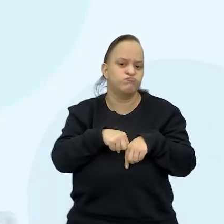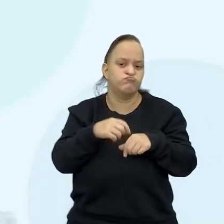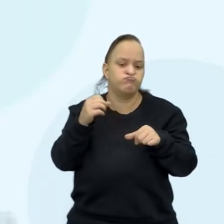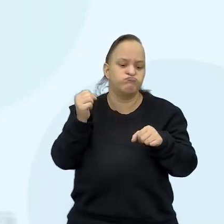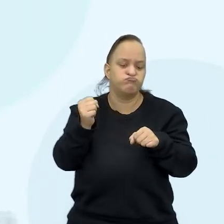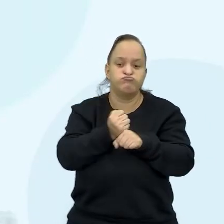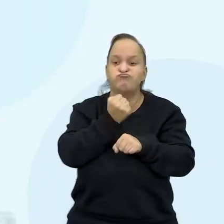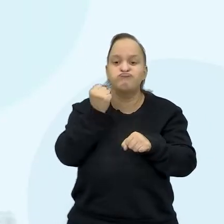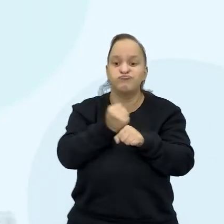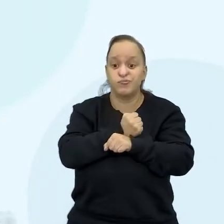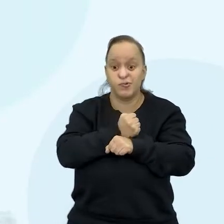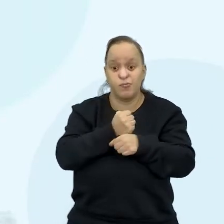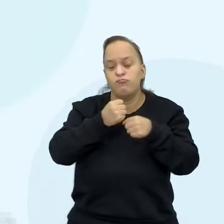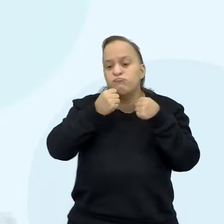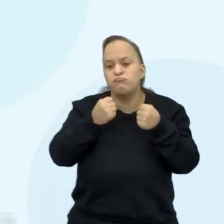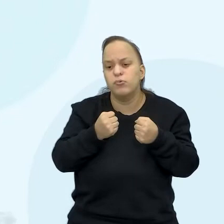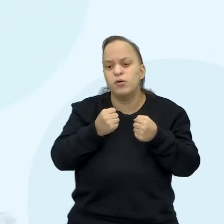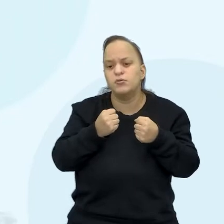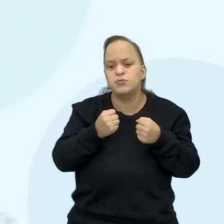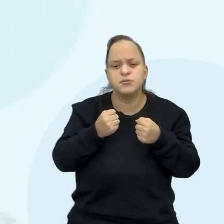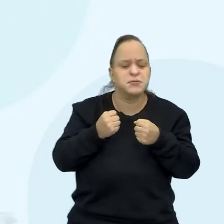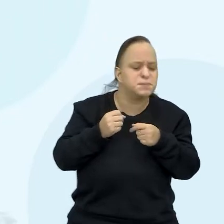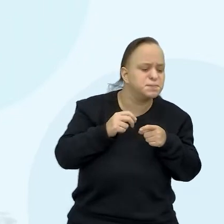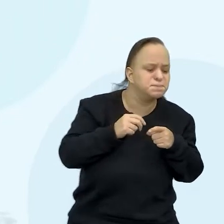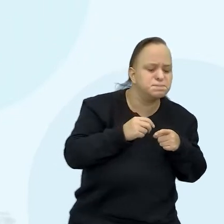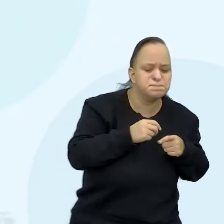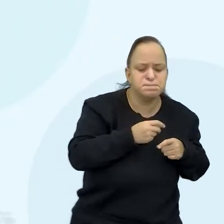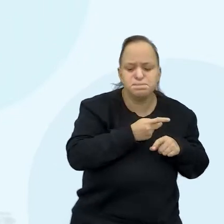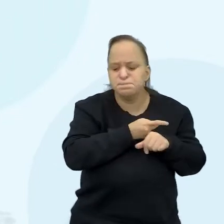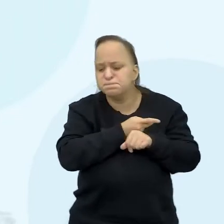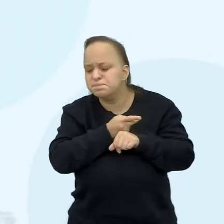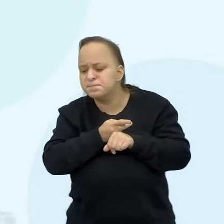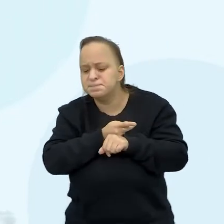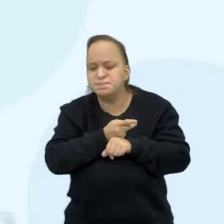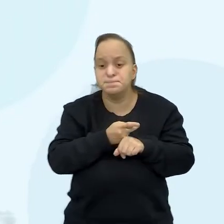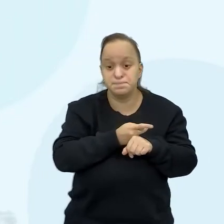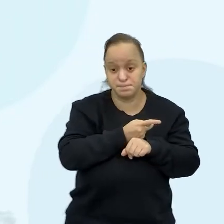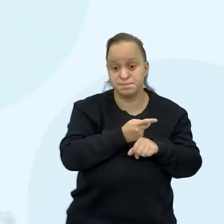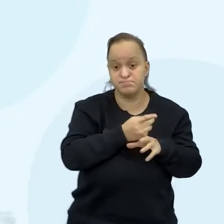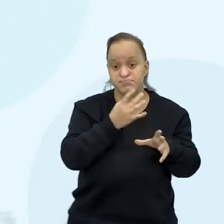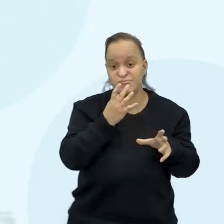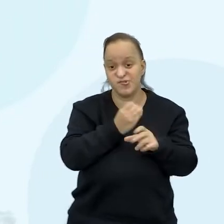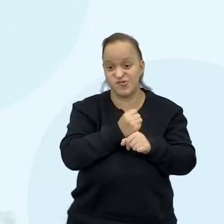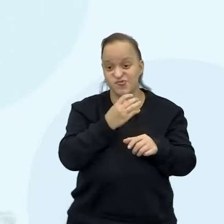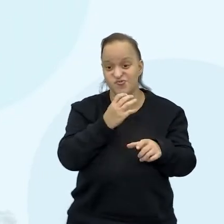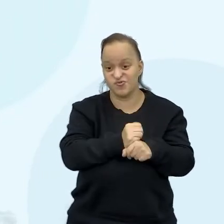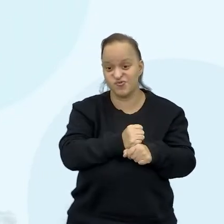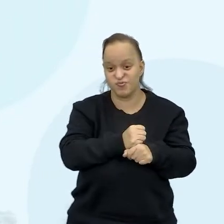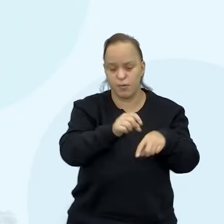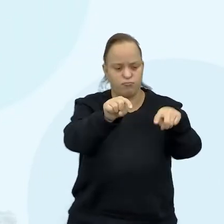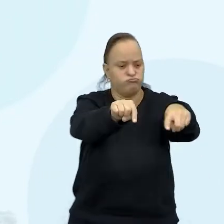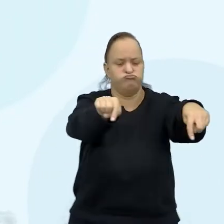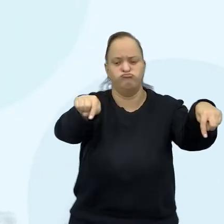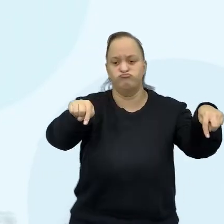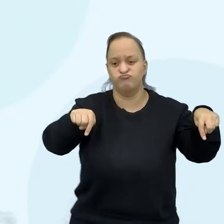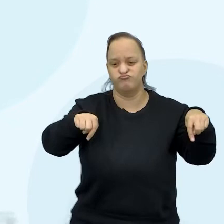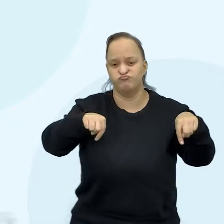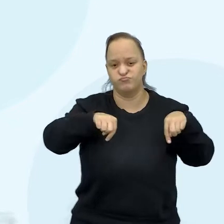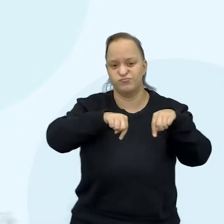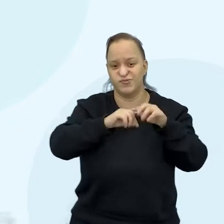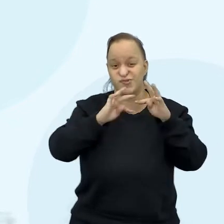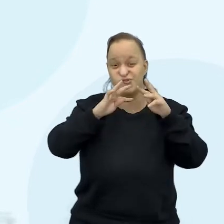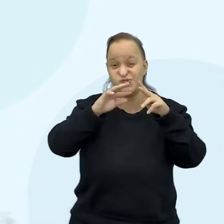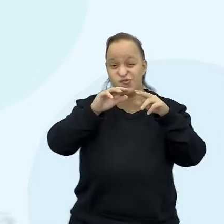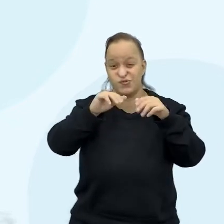que teremos, tá? Para isso, basta calcular a área total do terreno